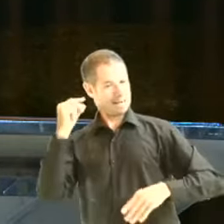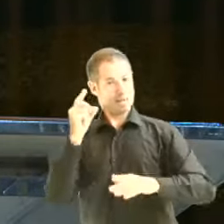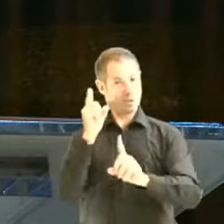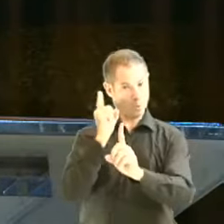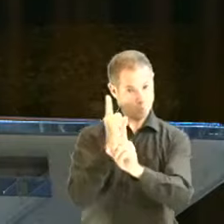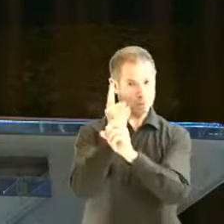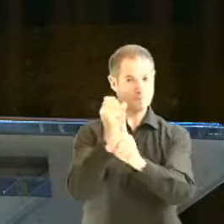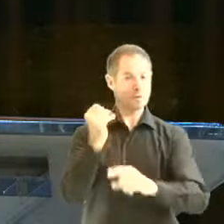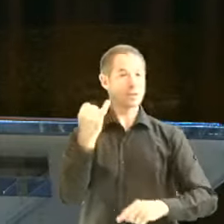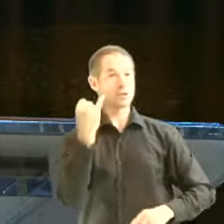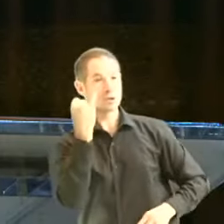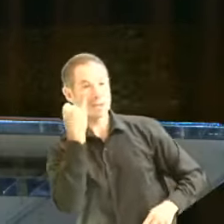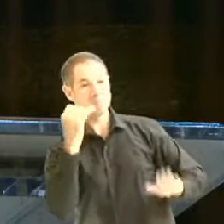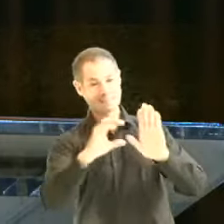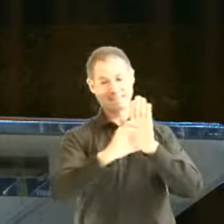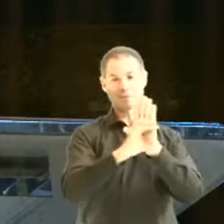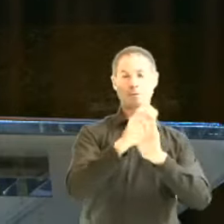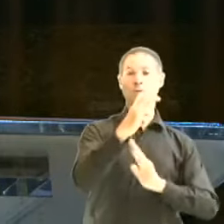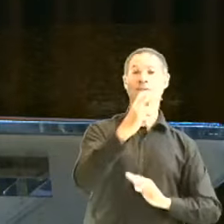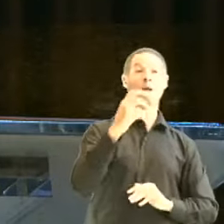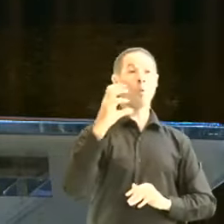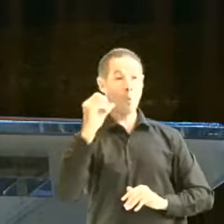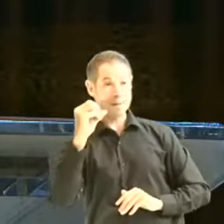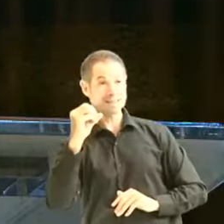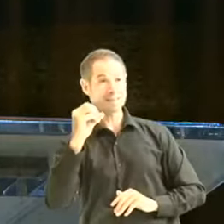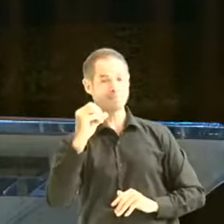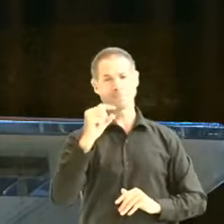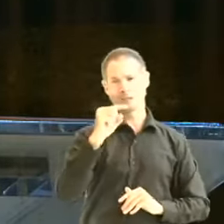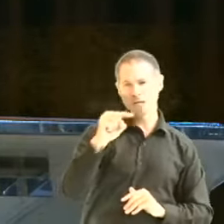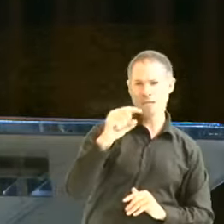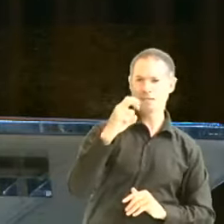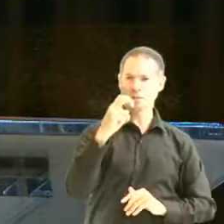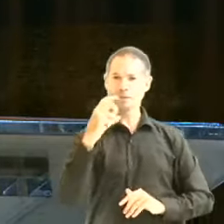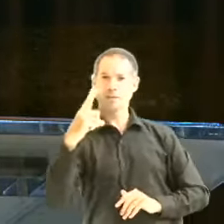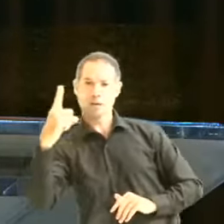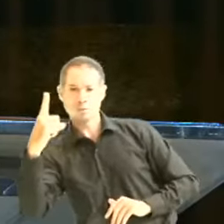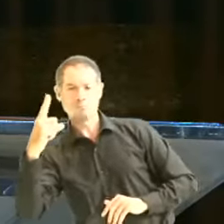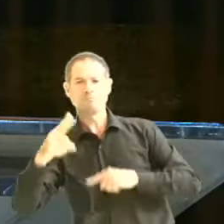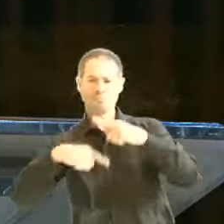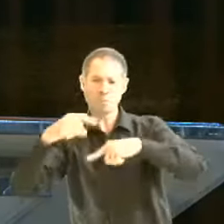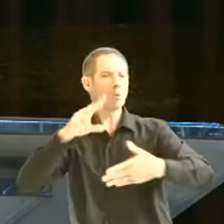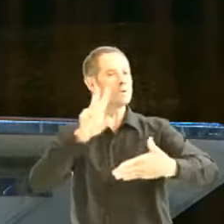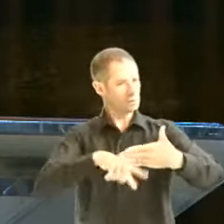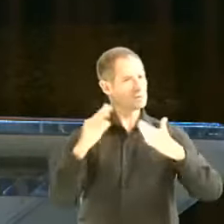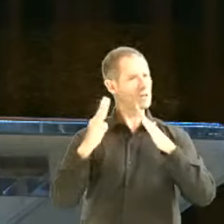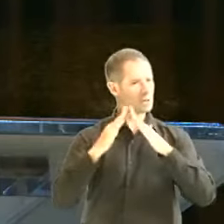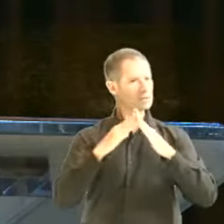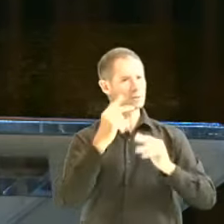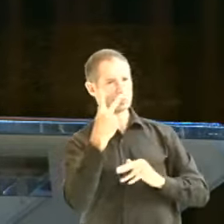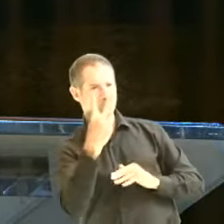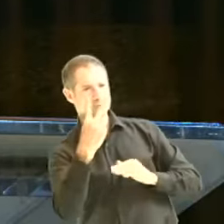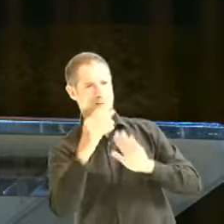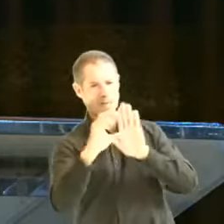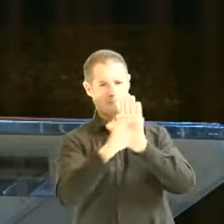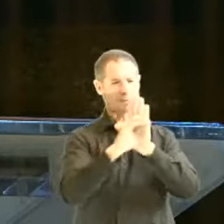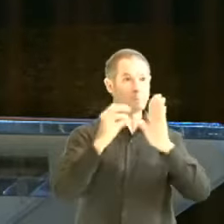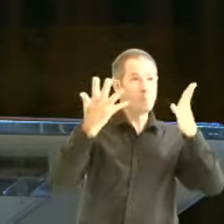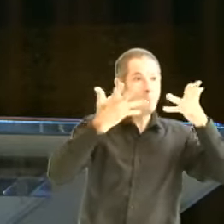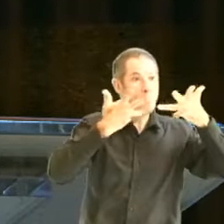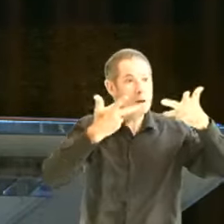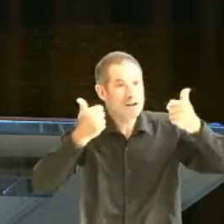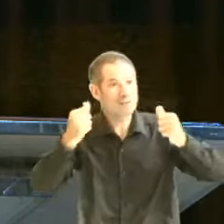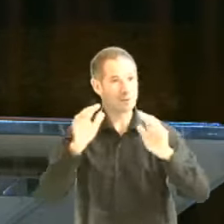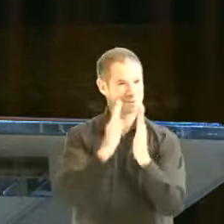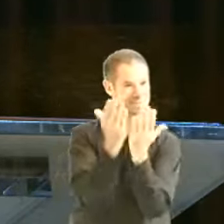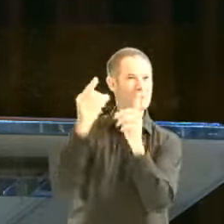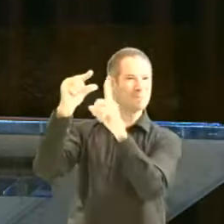em Jeremias, capítulos 50 e 51. Depois você pode ler, são 2 capítulos maravilhosos da Bíblia,